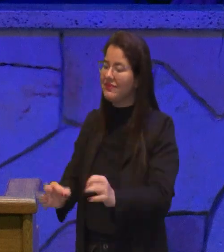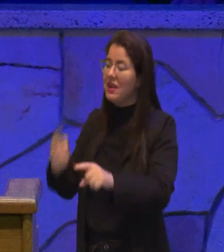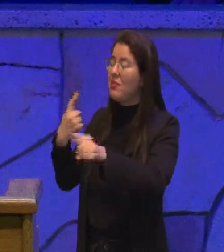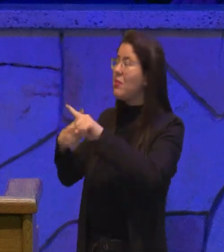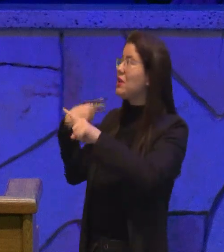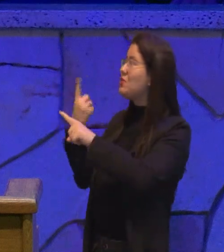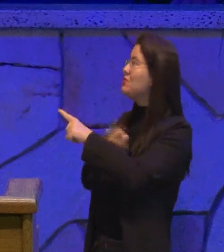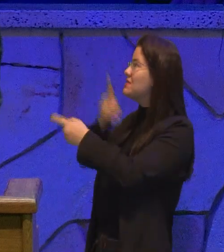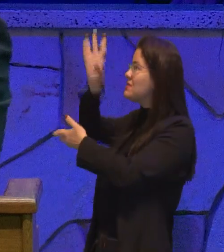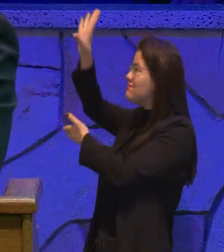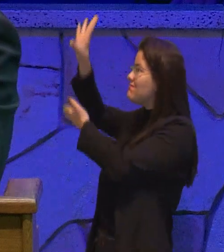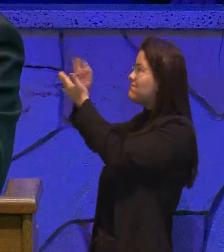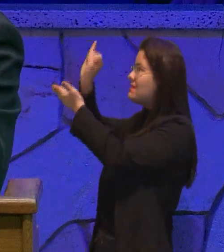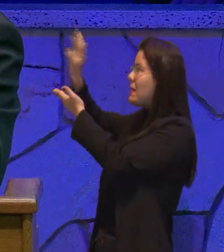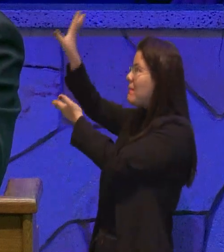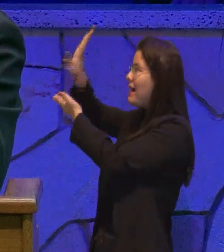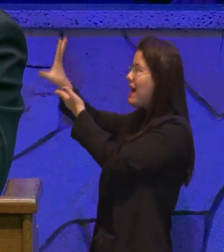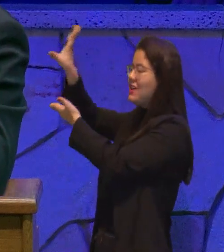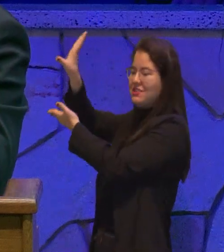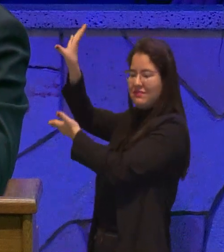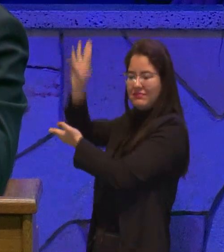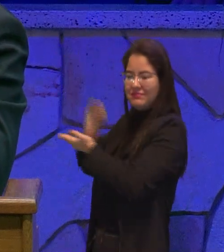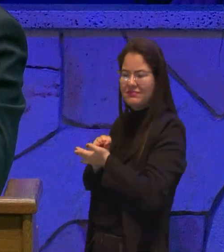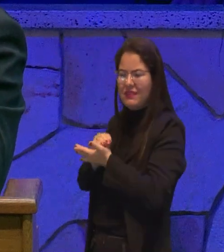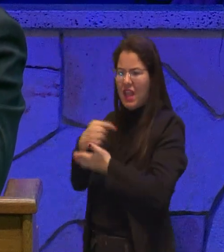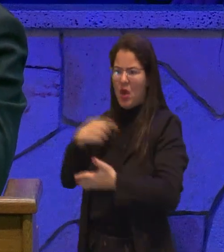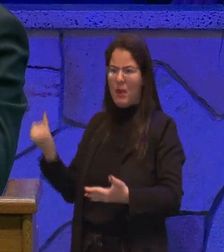Então eu não sou importante por minha causa.